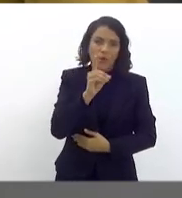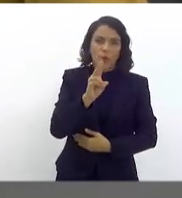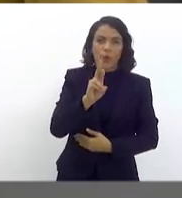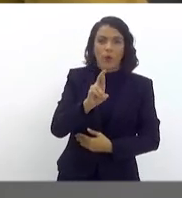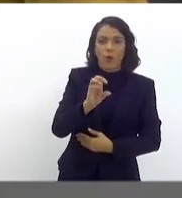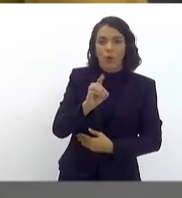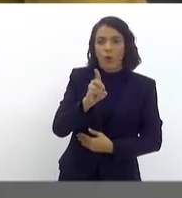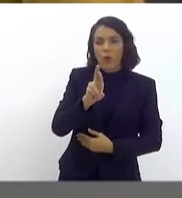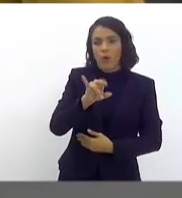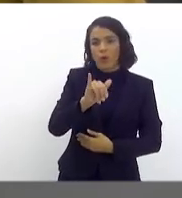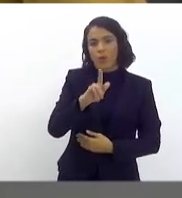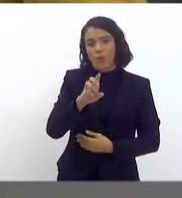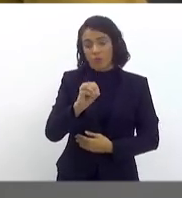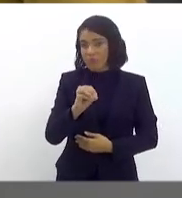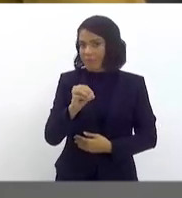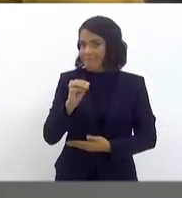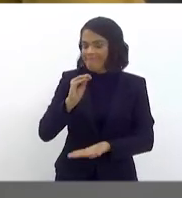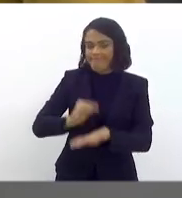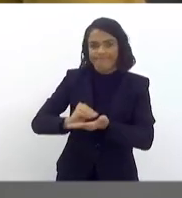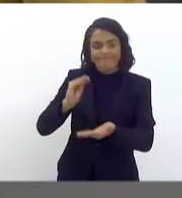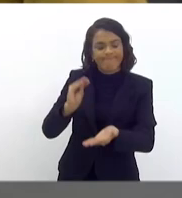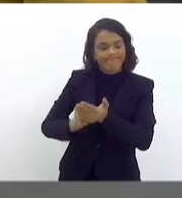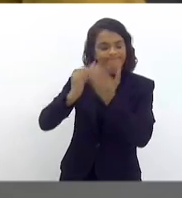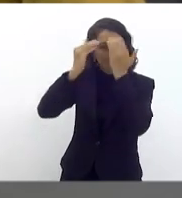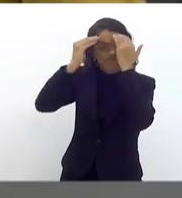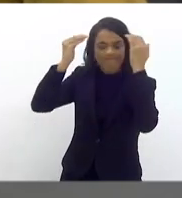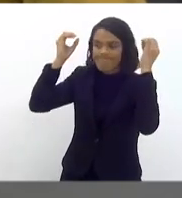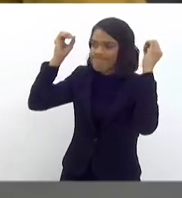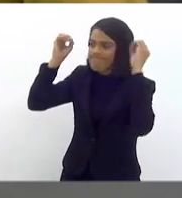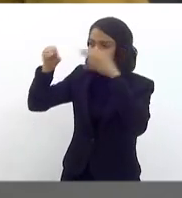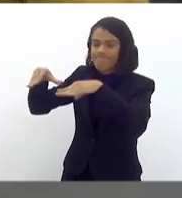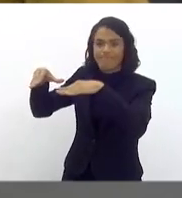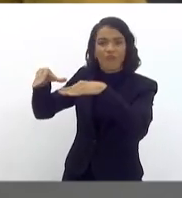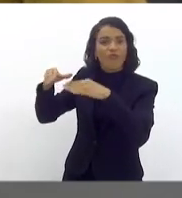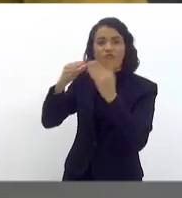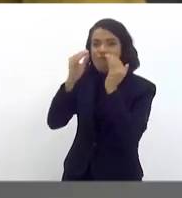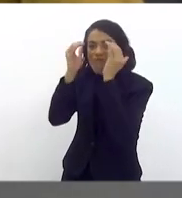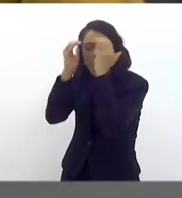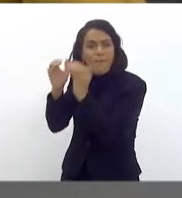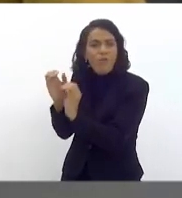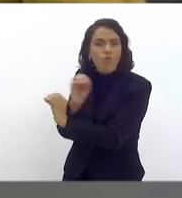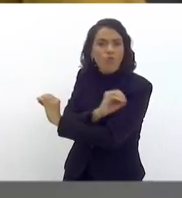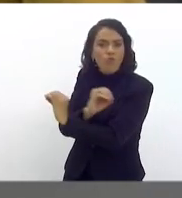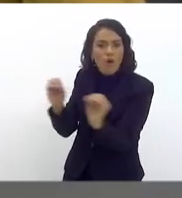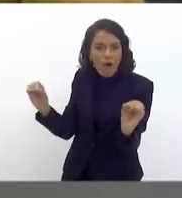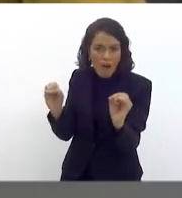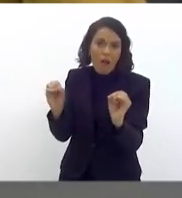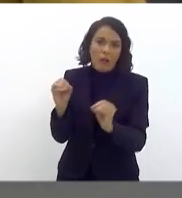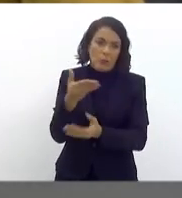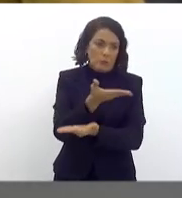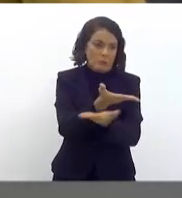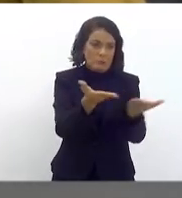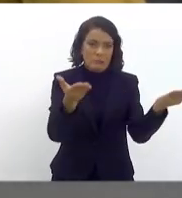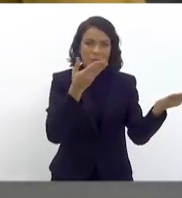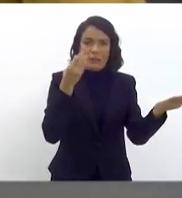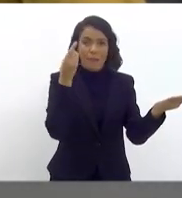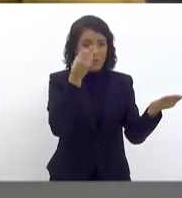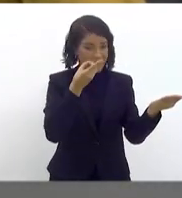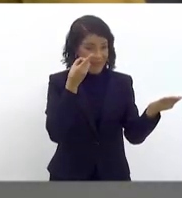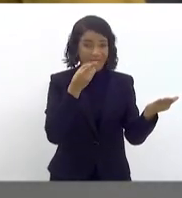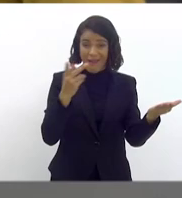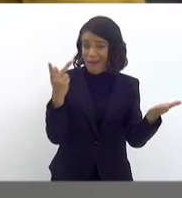O desrespeito é muito grande. Esse desrespeito aqui com os parlamentares ele é